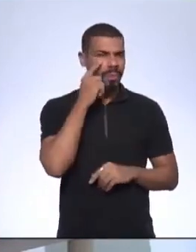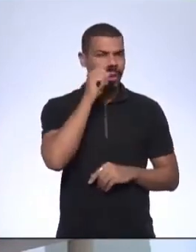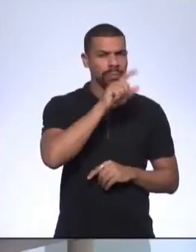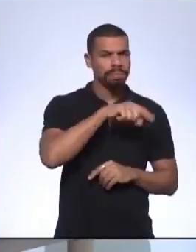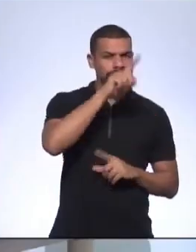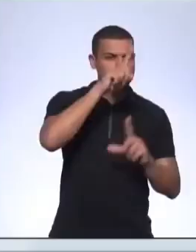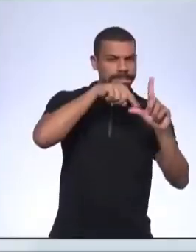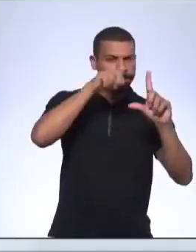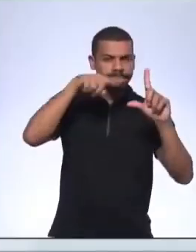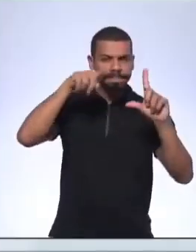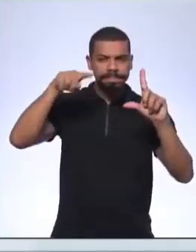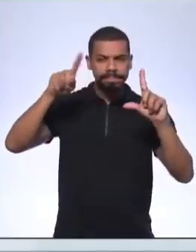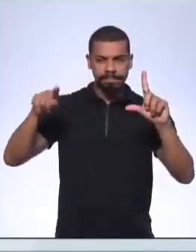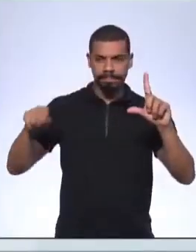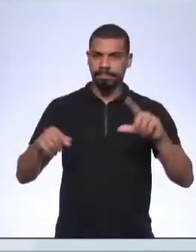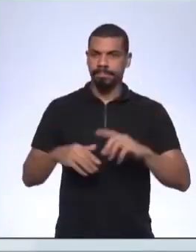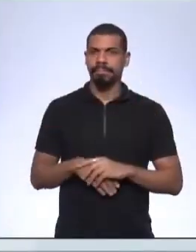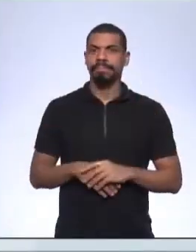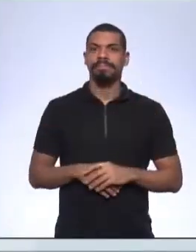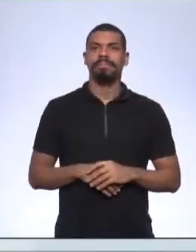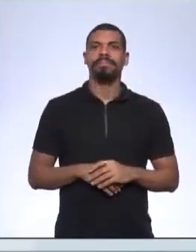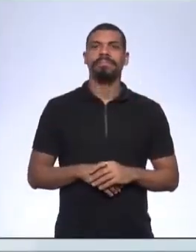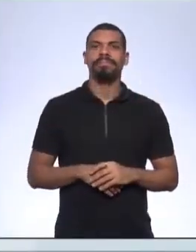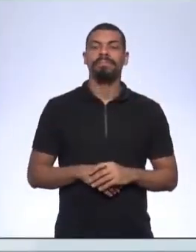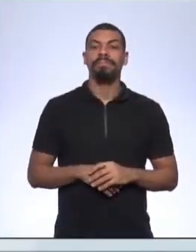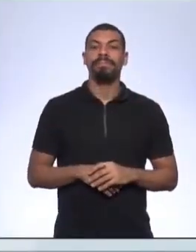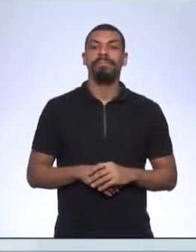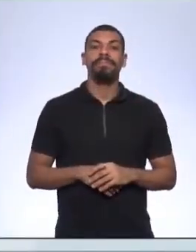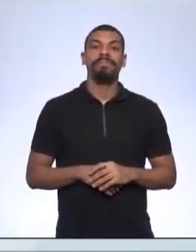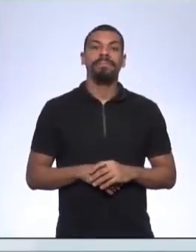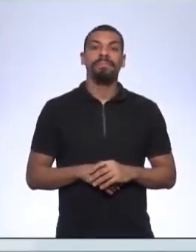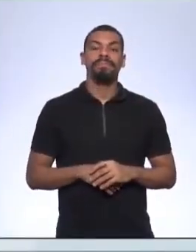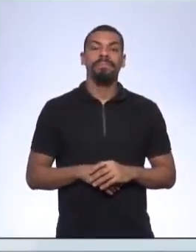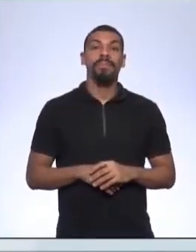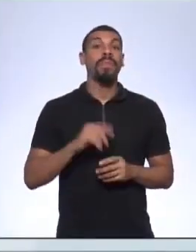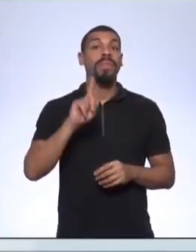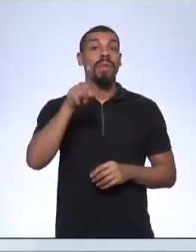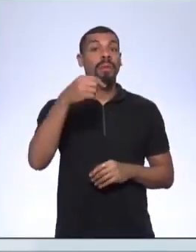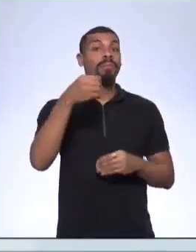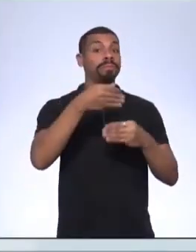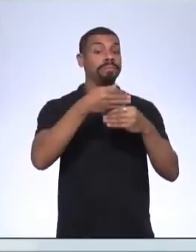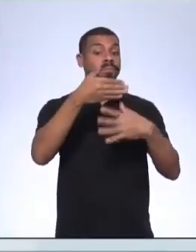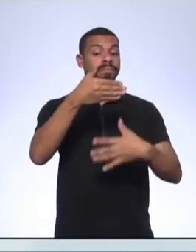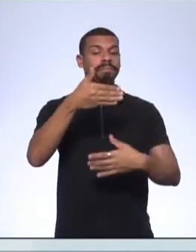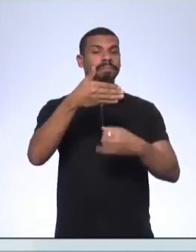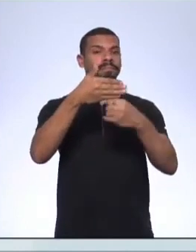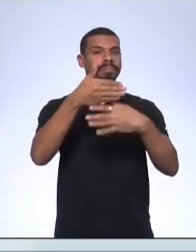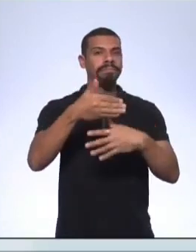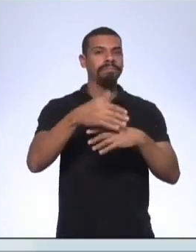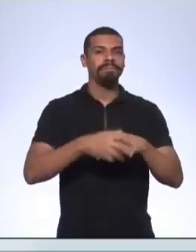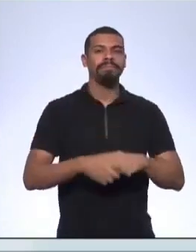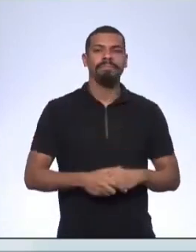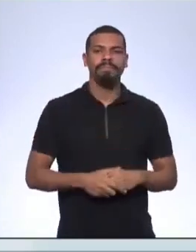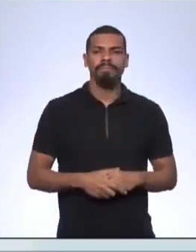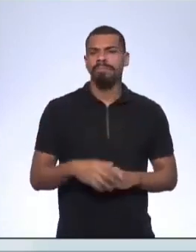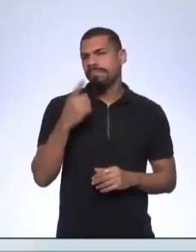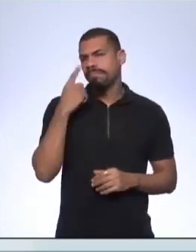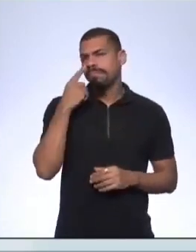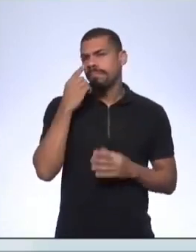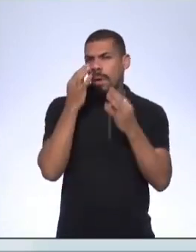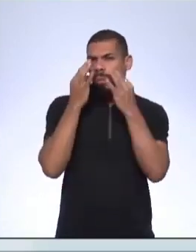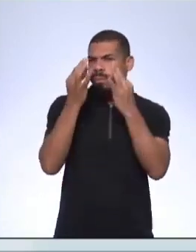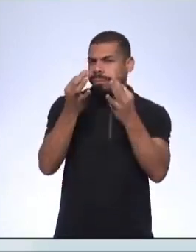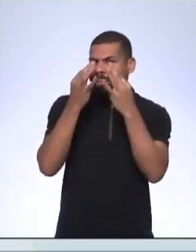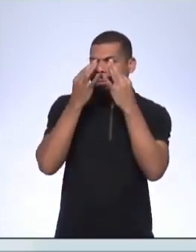aí. E o próximo passo vai ser mais uma interaçãozinha aí pelo chat. Então vamos prestar bem atenção